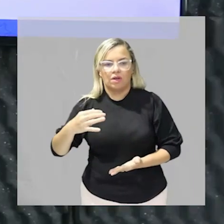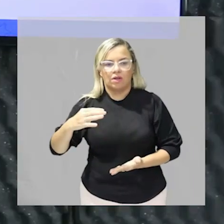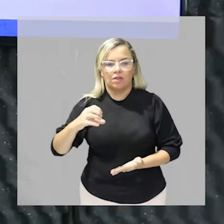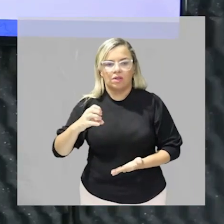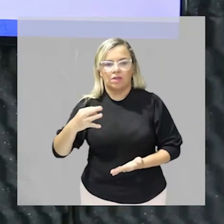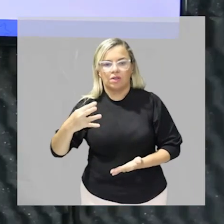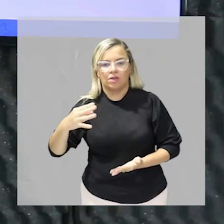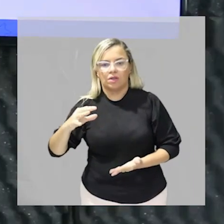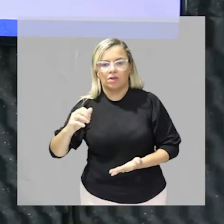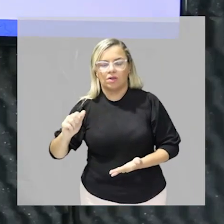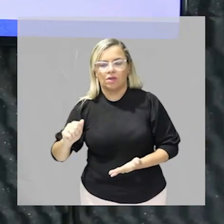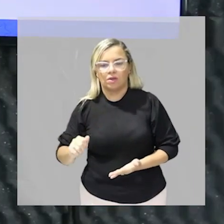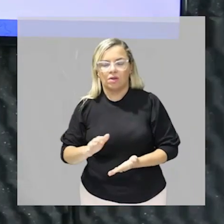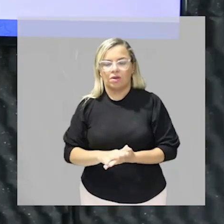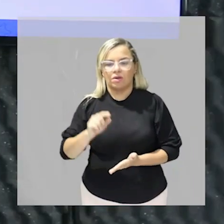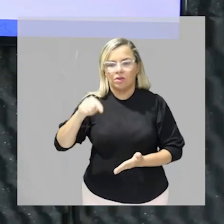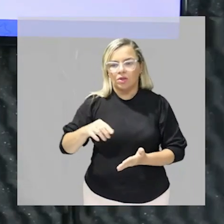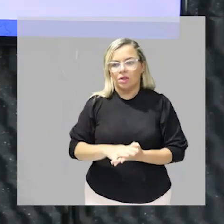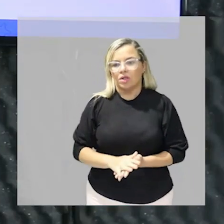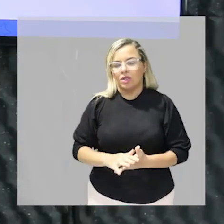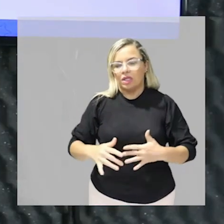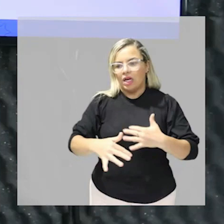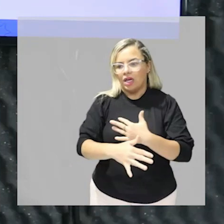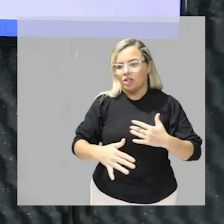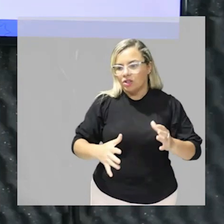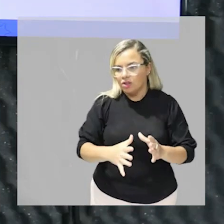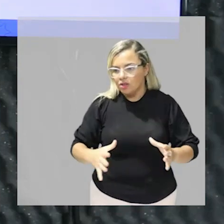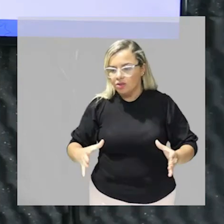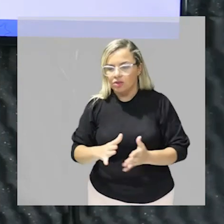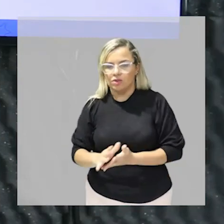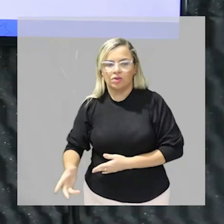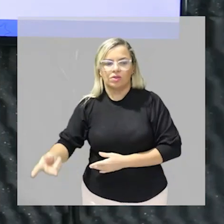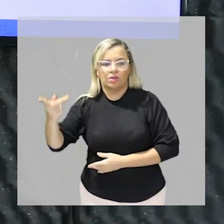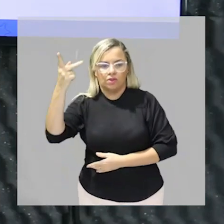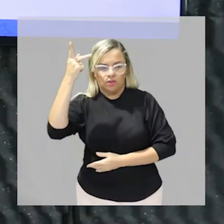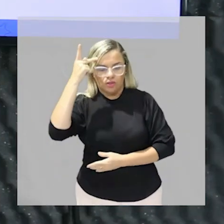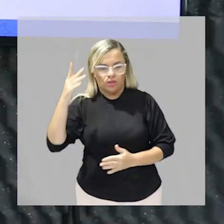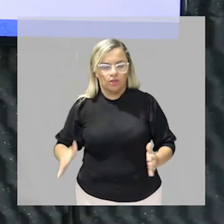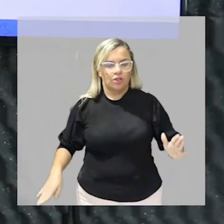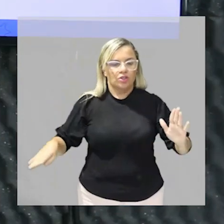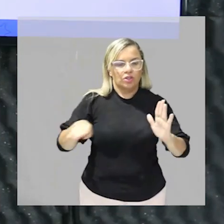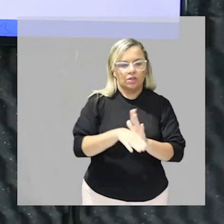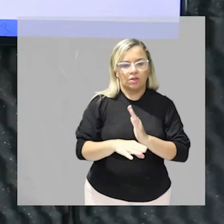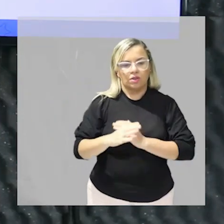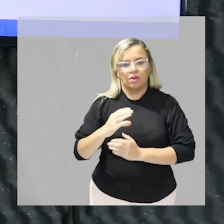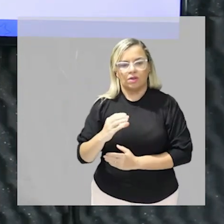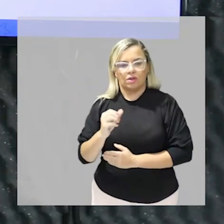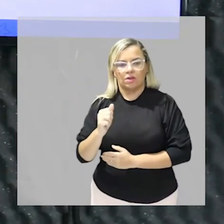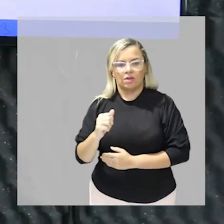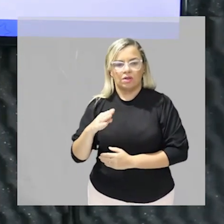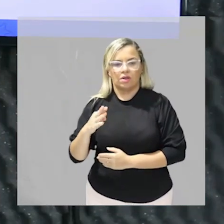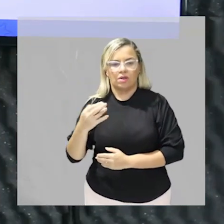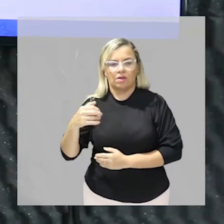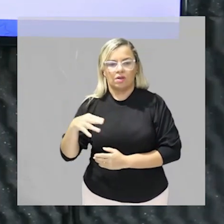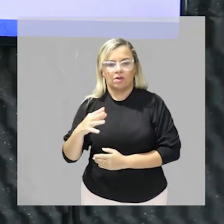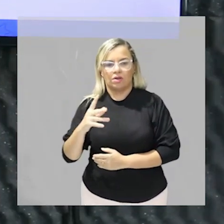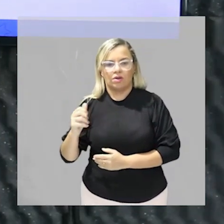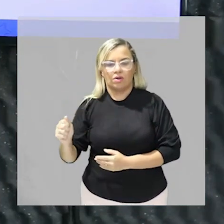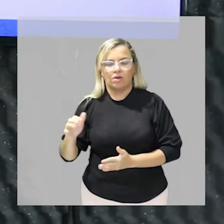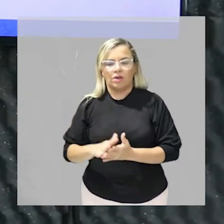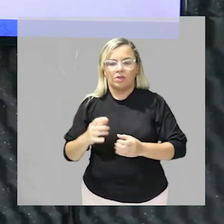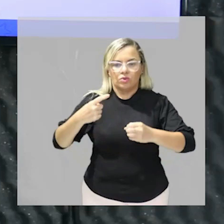região metropolitana de São Paulo e chega até Cabreúva, já no interior do estado, interior de São